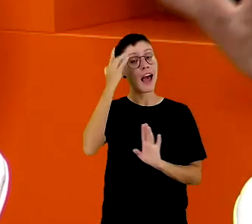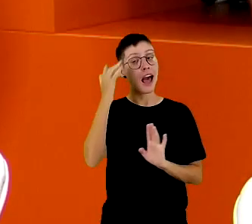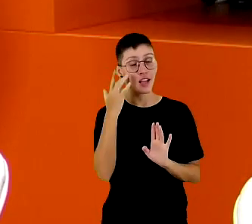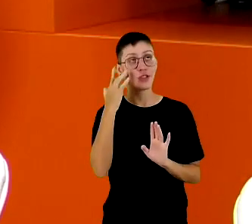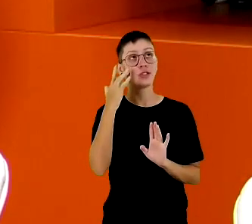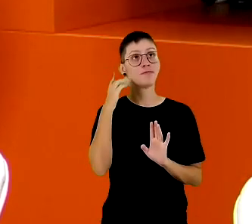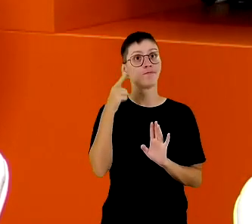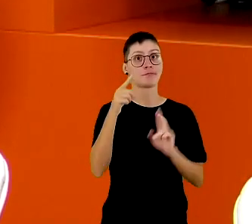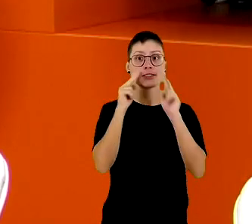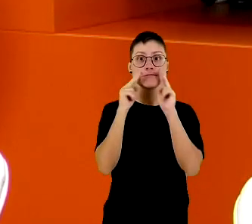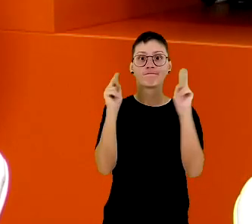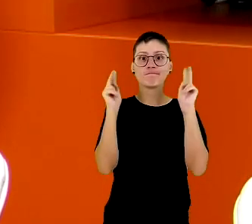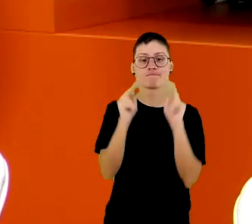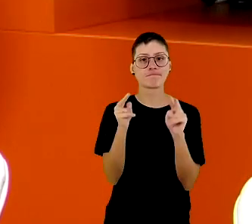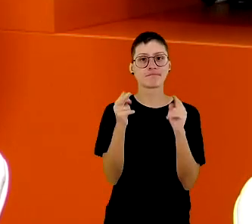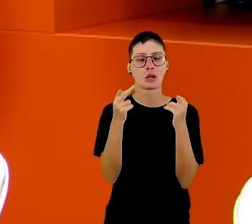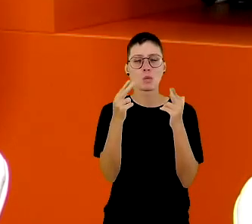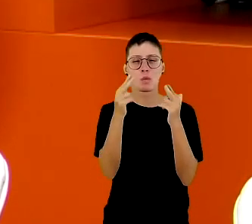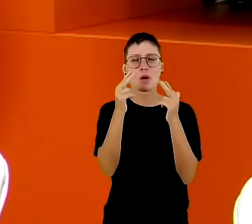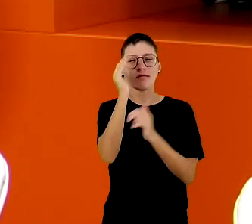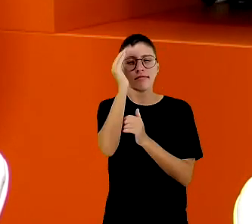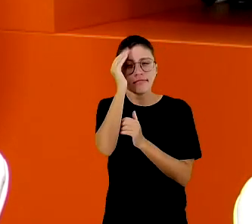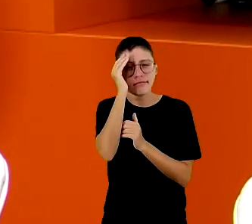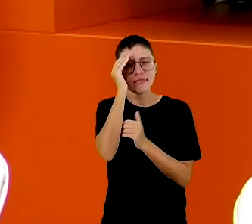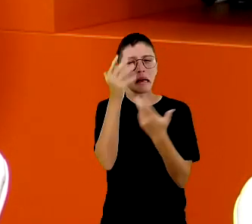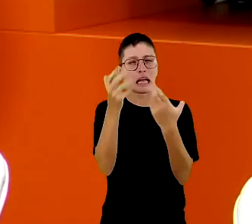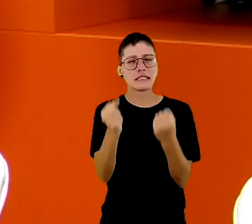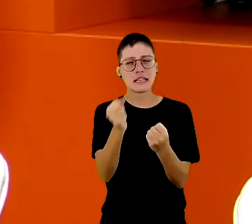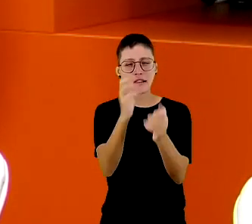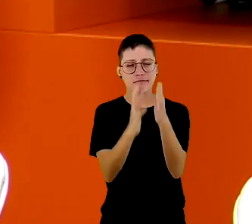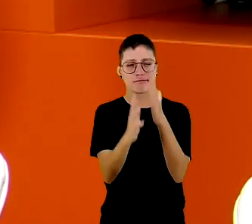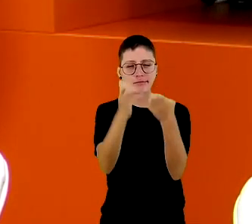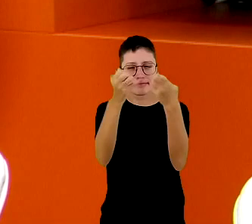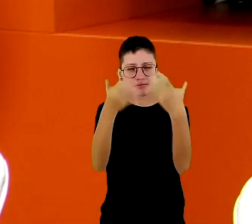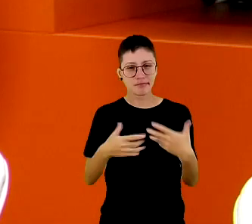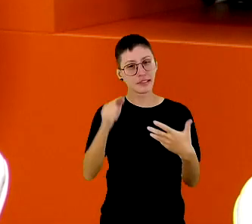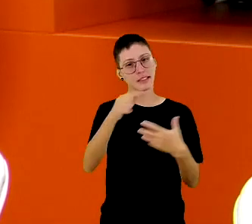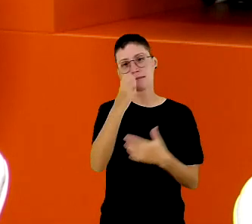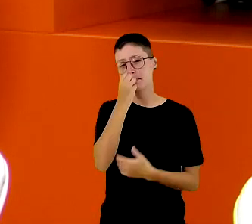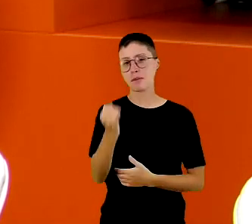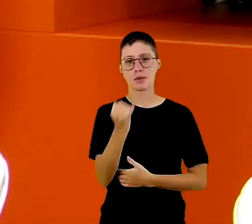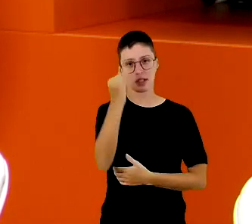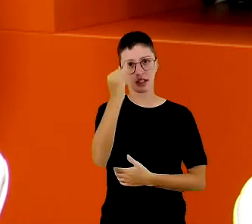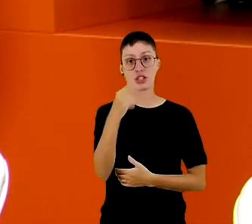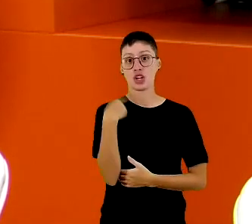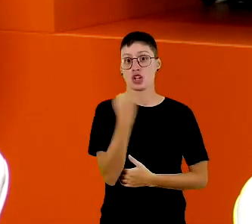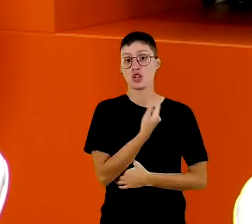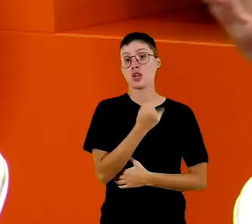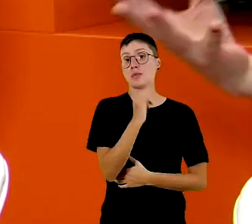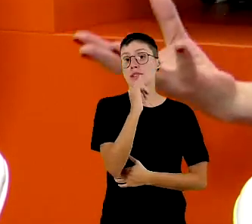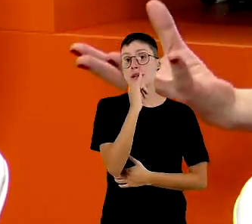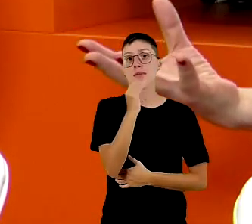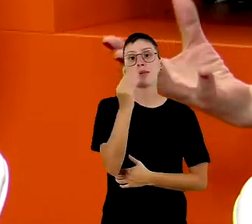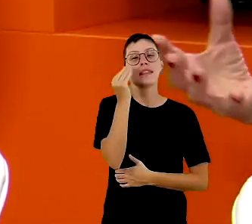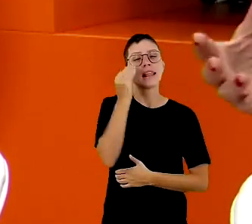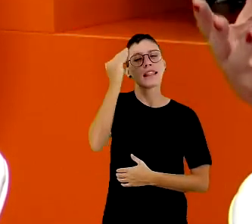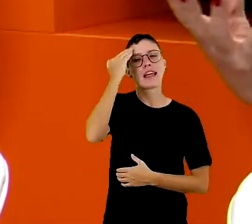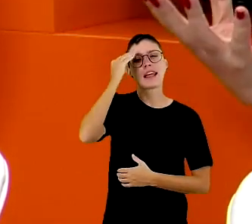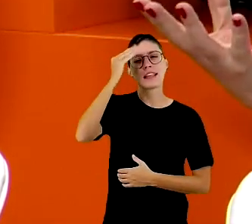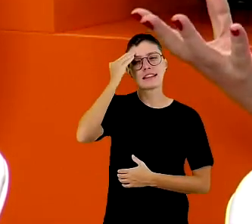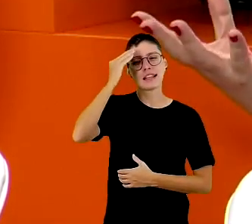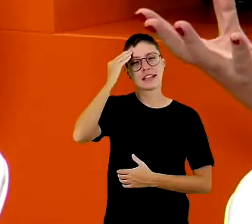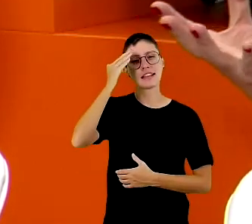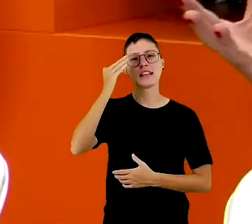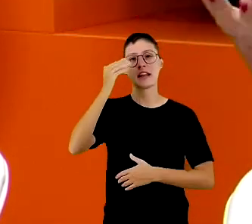olhar de escutar é bem importante. A gente, por exemplo, está entendendo que ali no fornecedor de cana a